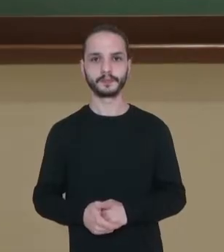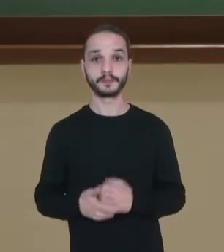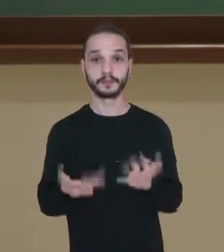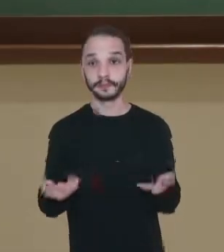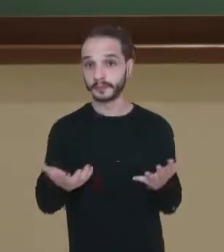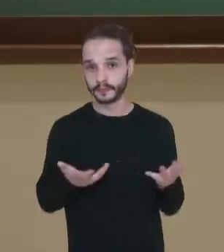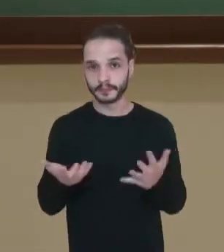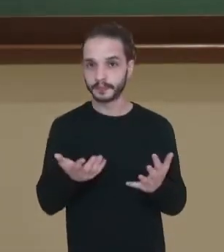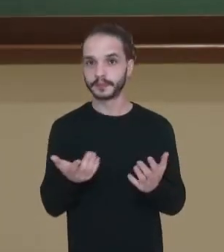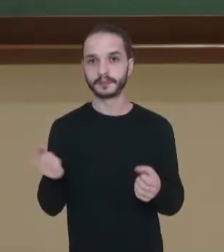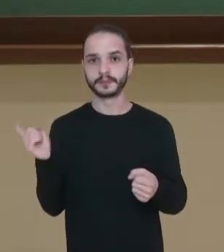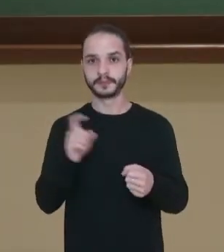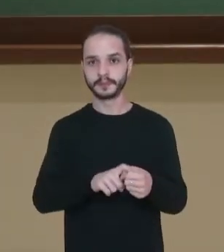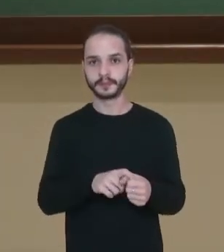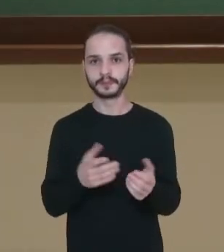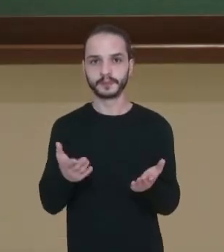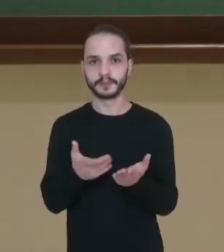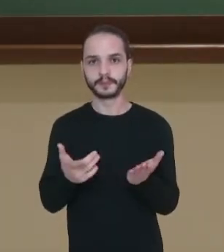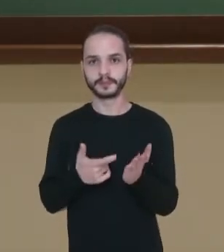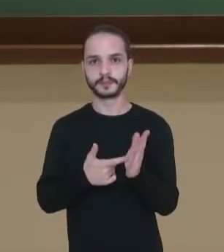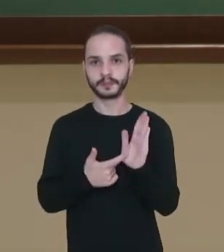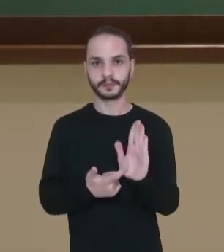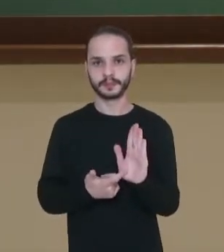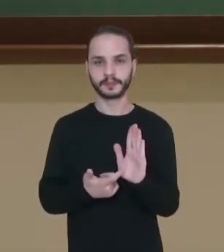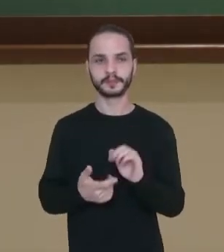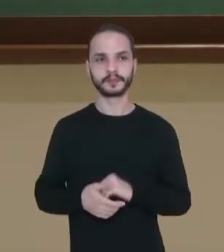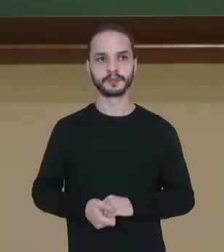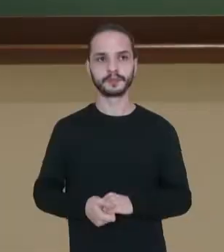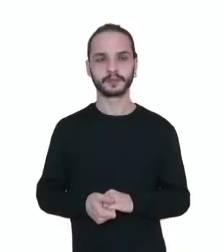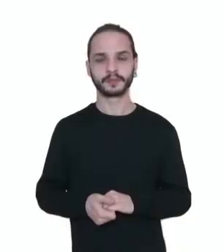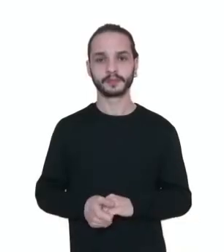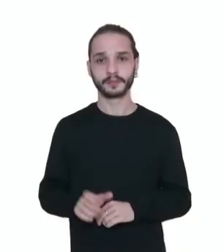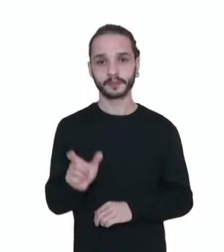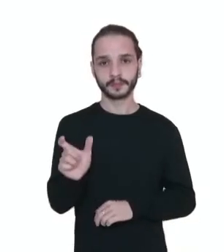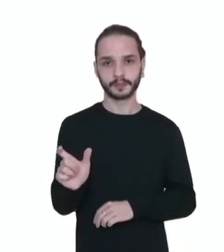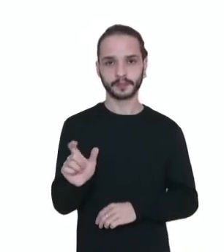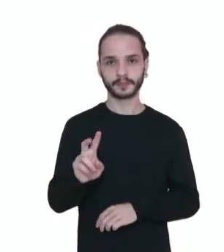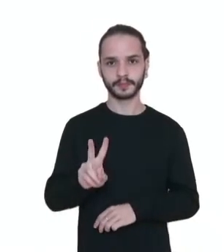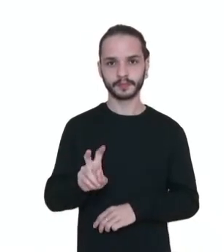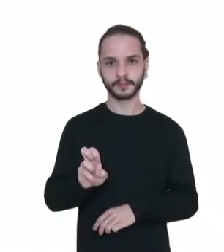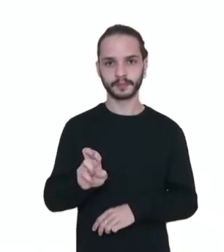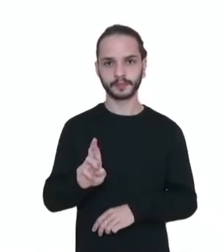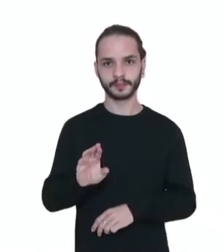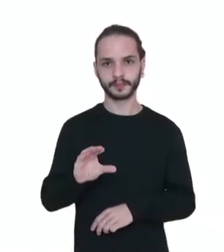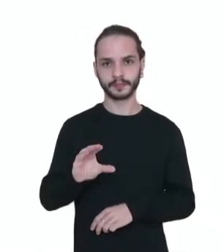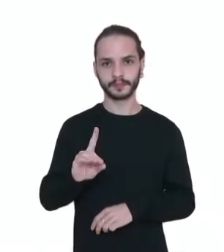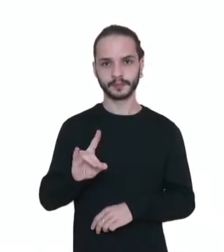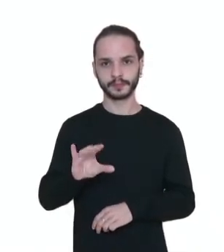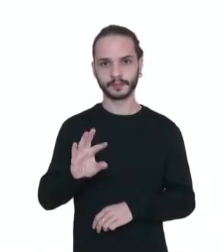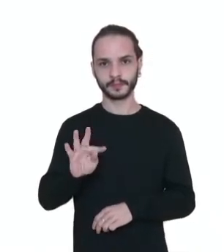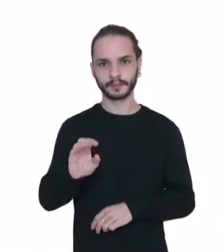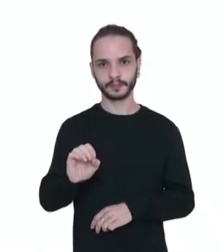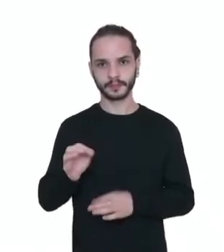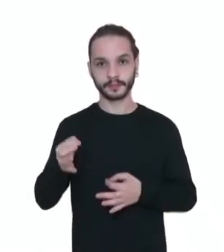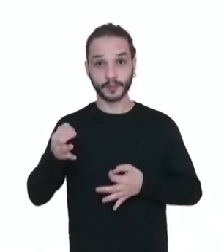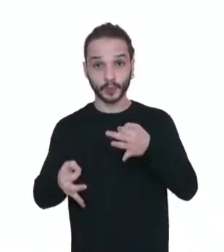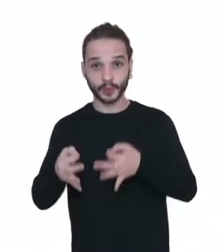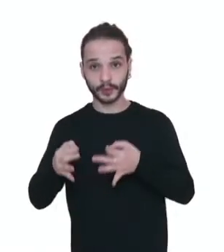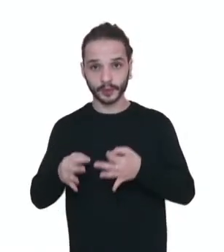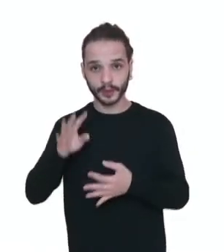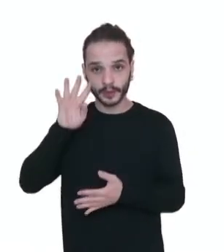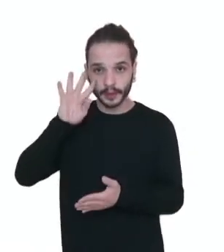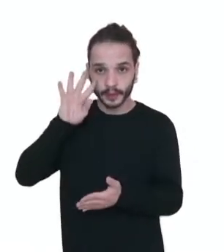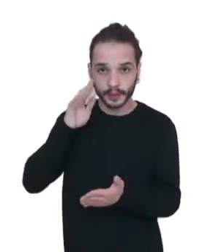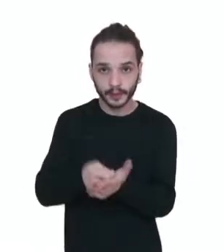E aí vamos retornar, vamos ver aqui então, vejam, a palavra veredito é a decisão do júri sobre o tema